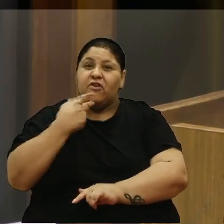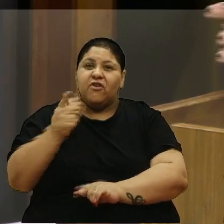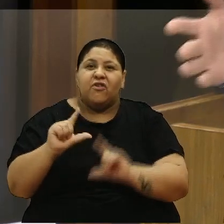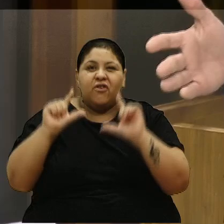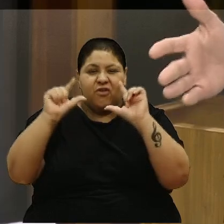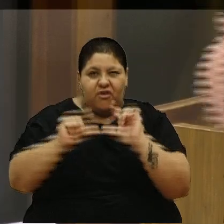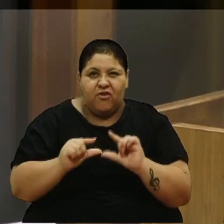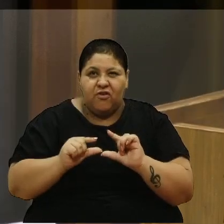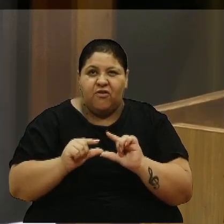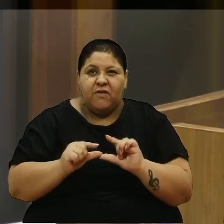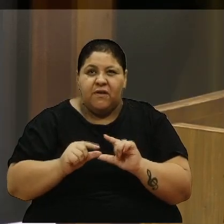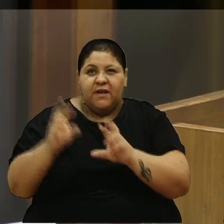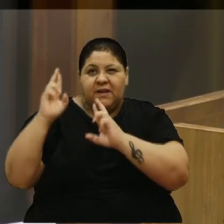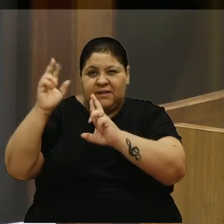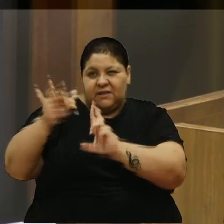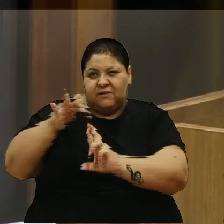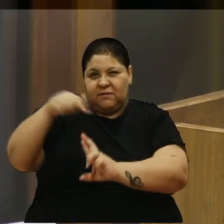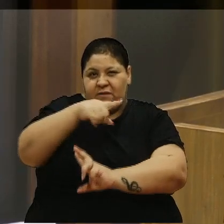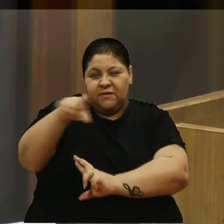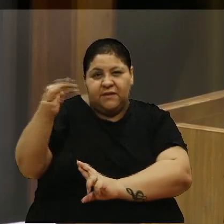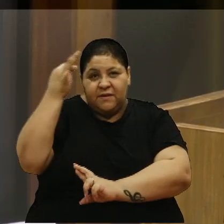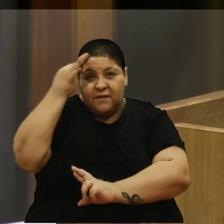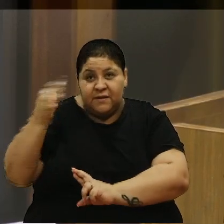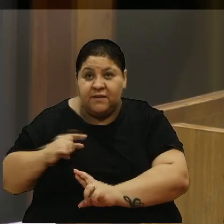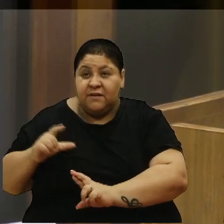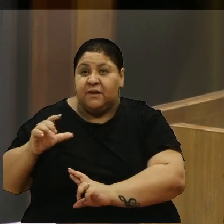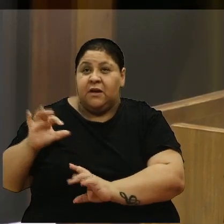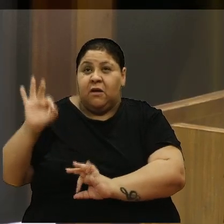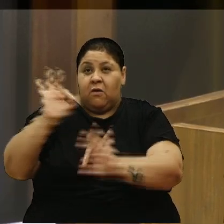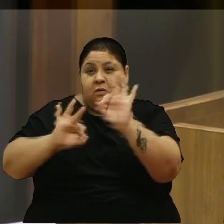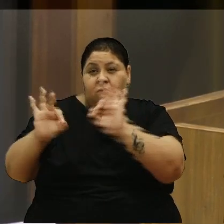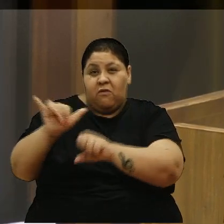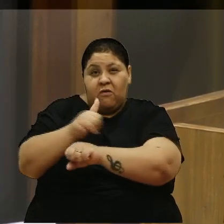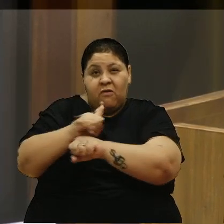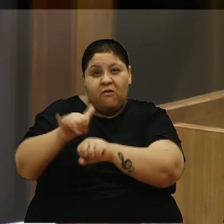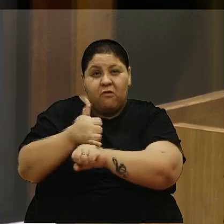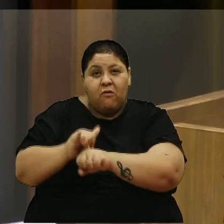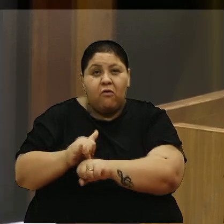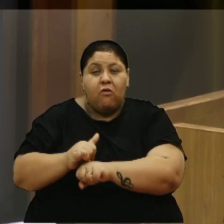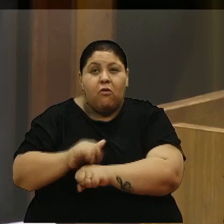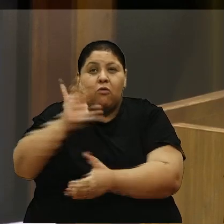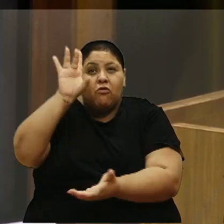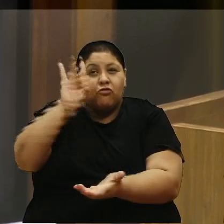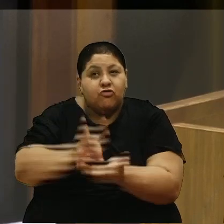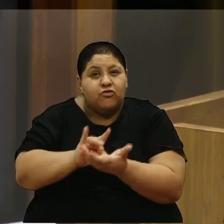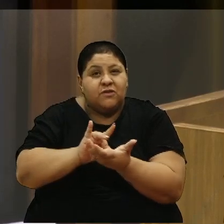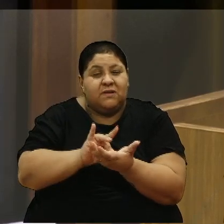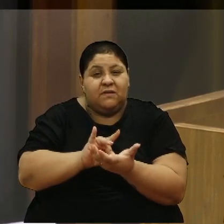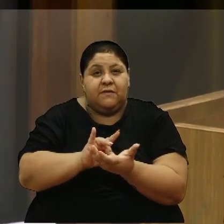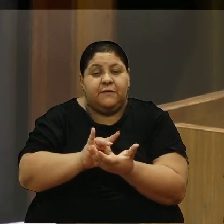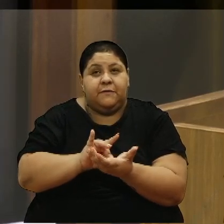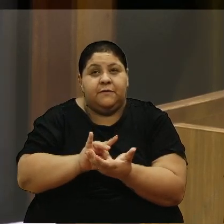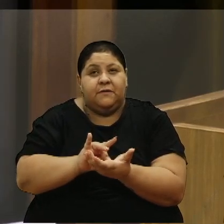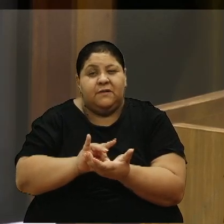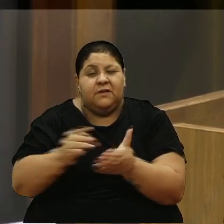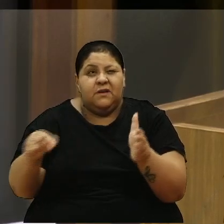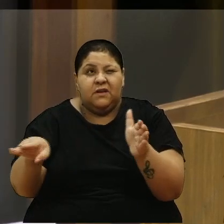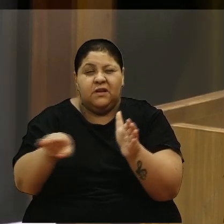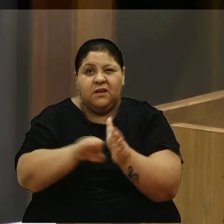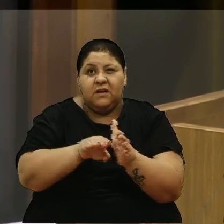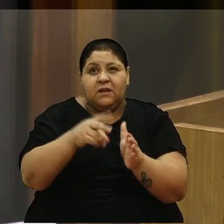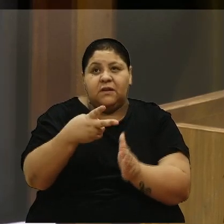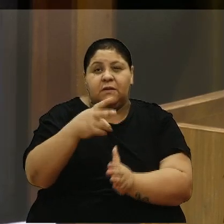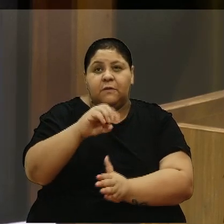de perspectivas de futuro, para que todos entendam, temos um planejamento estratégico muito sólido, muito fundamentado, onde até 2027 nós